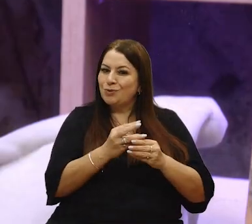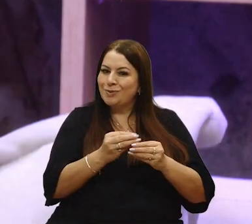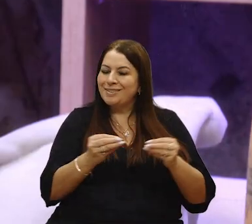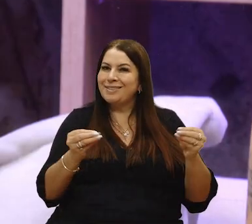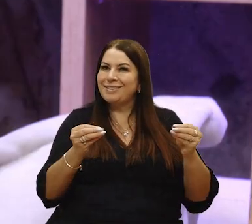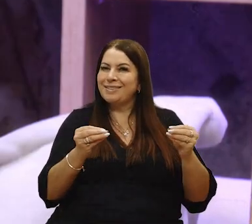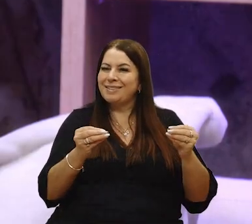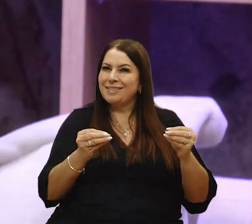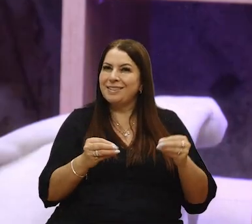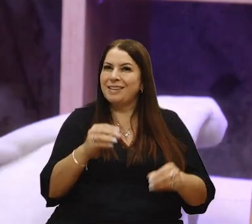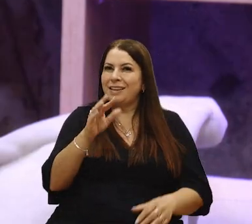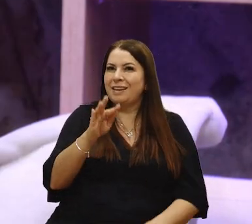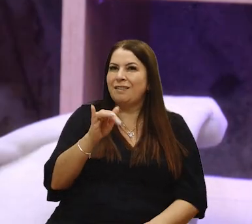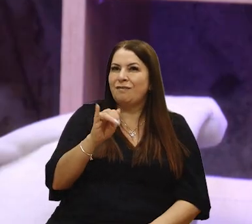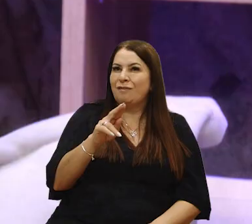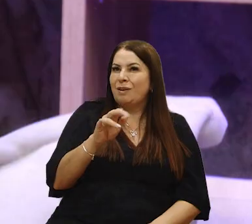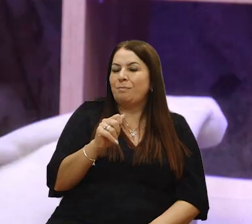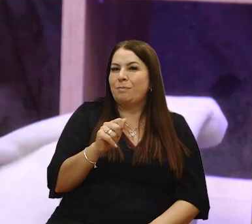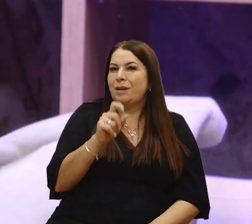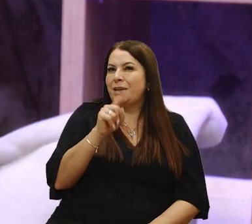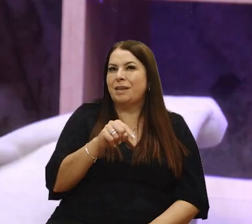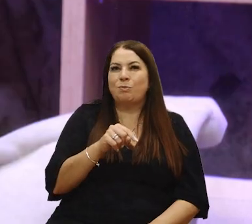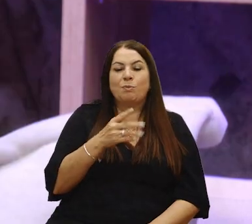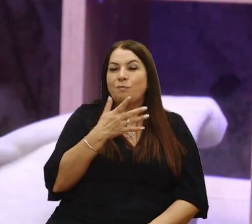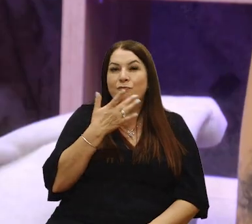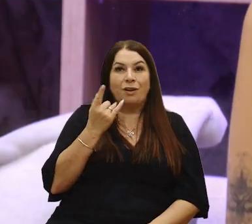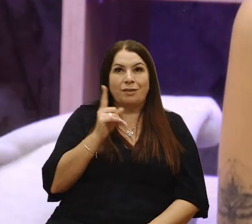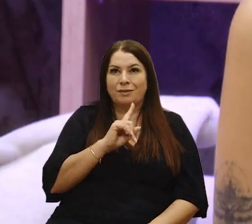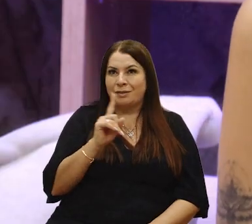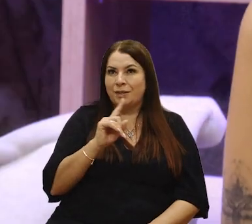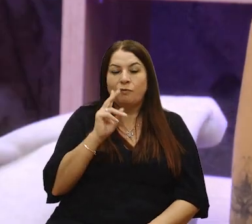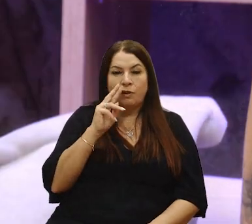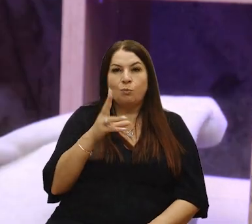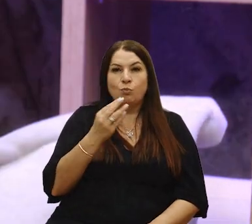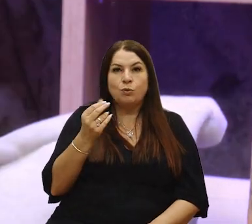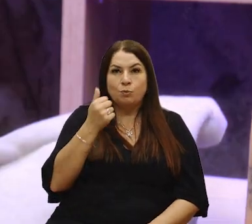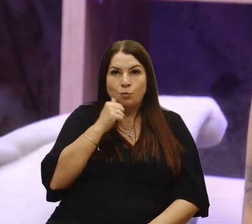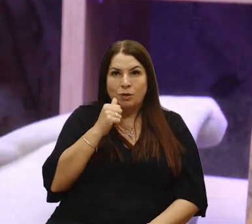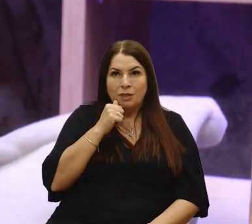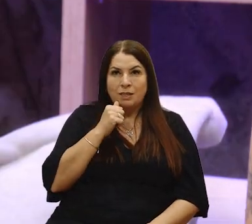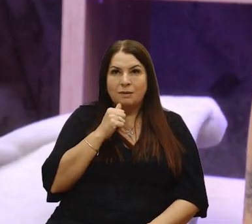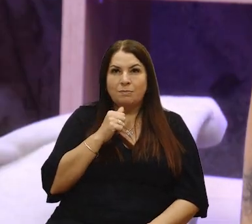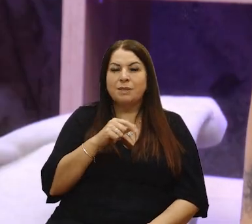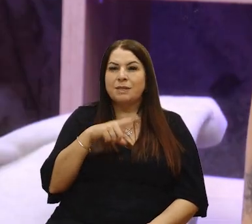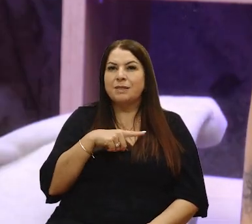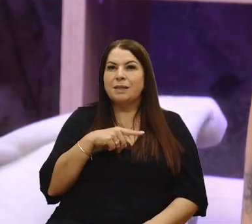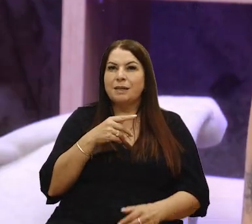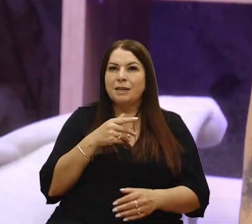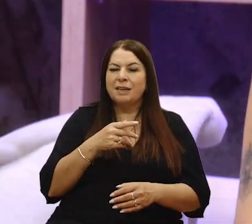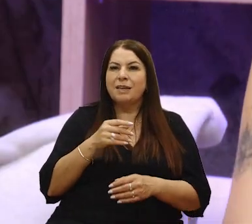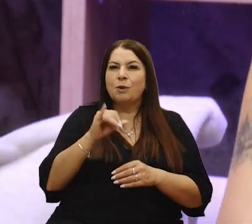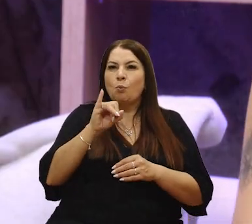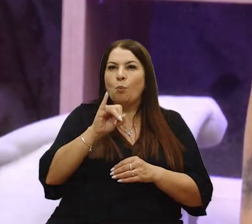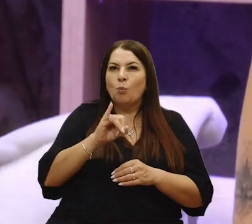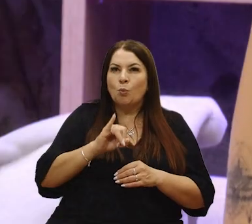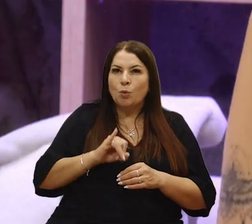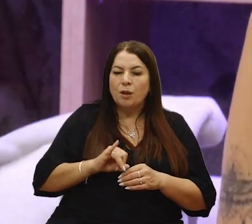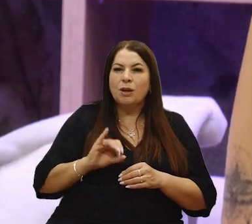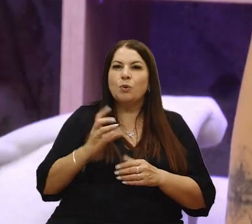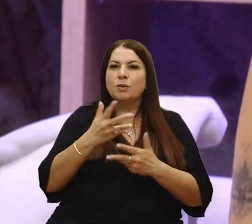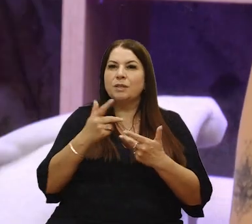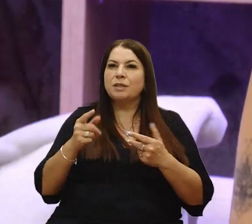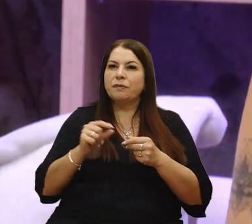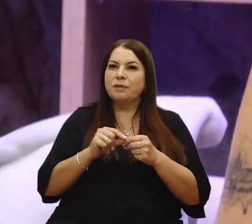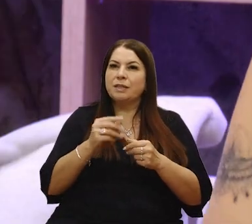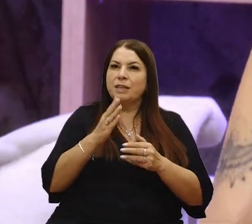de ser quebrada, essa gordura que tá mais fibrótica, né? Ela não é uma gordura tão fácil. Então, a gente vê muito nas mulheres com lipedema a perda de